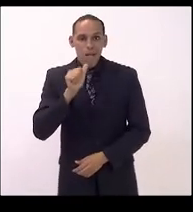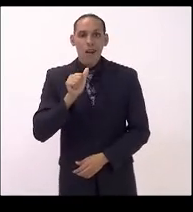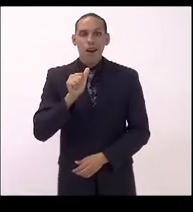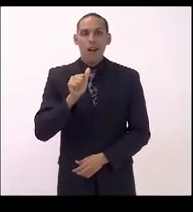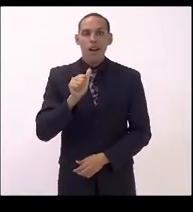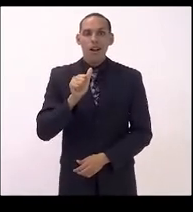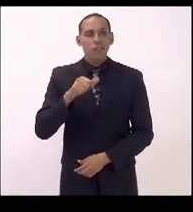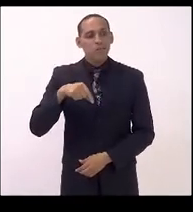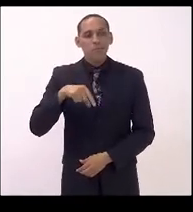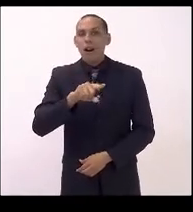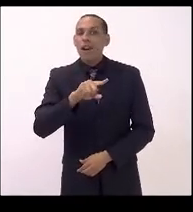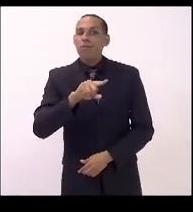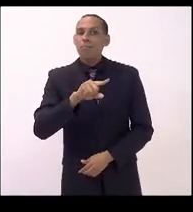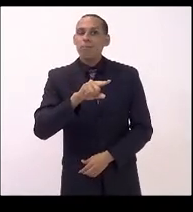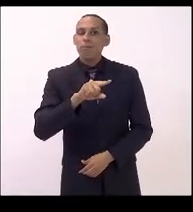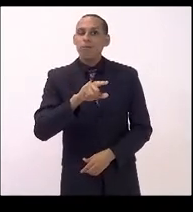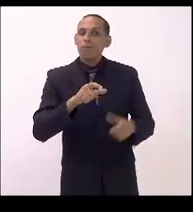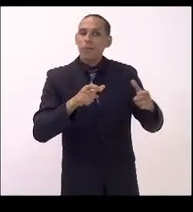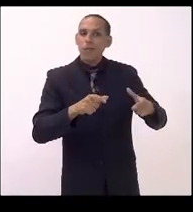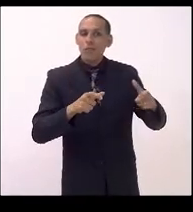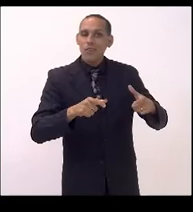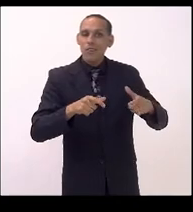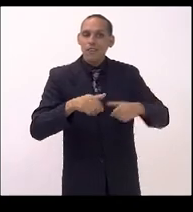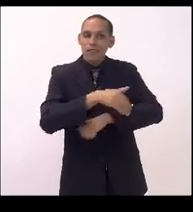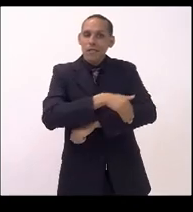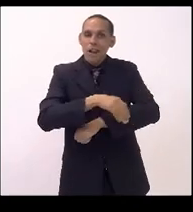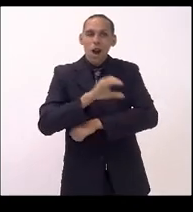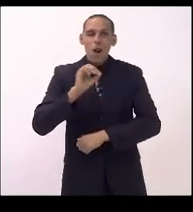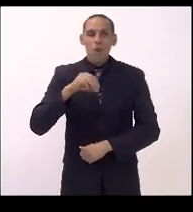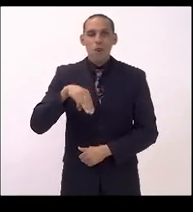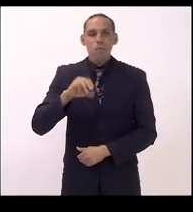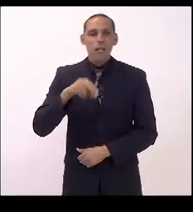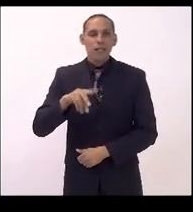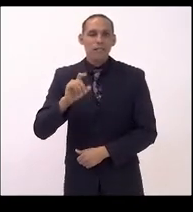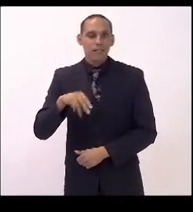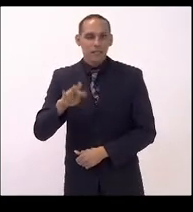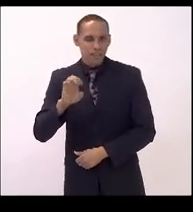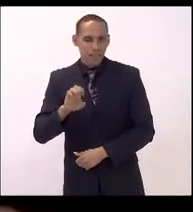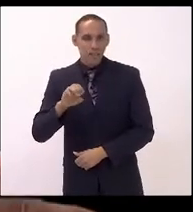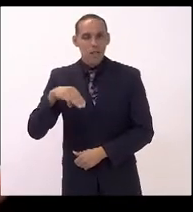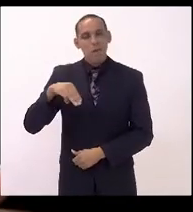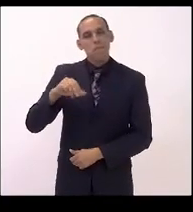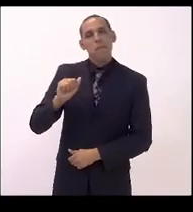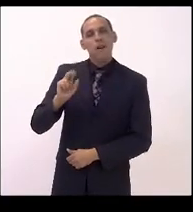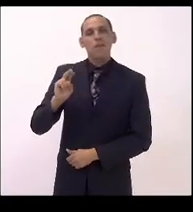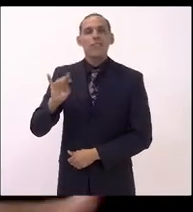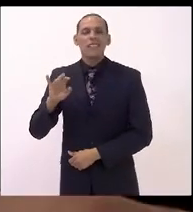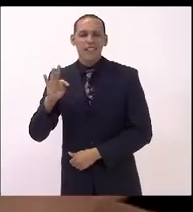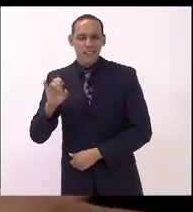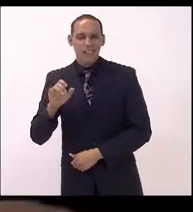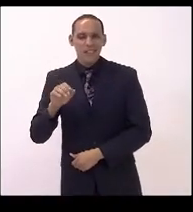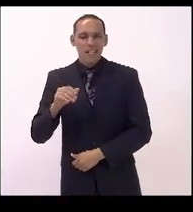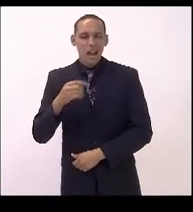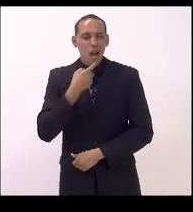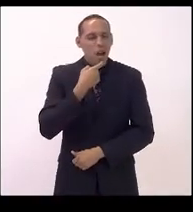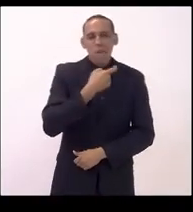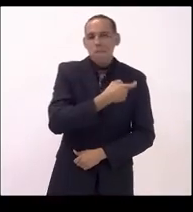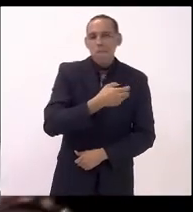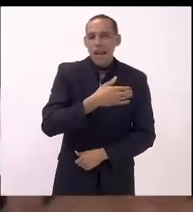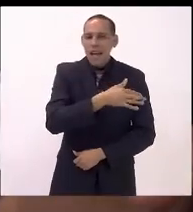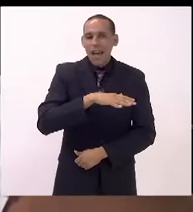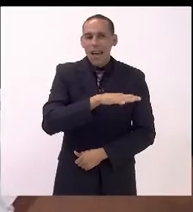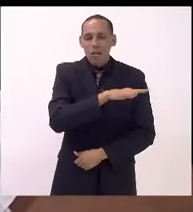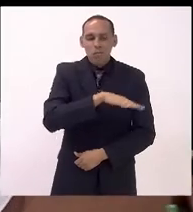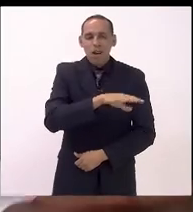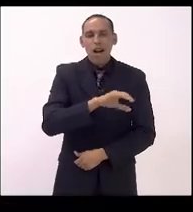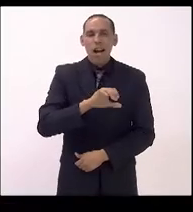vai ali para Comandante Mauriti. Ela era conhecida como Sônia da Mauriti. Ali do lado de Sambódromo tem uma rua chamada Comandante Mauriti, aquela